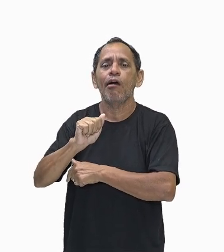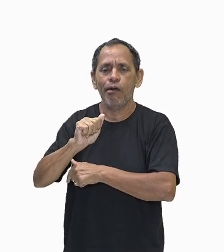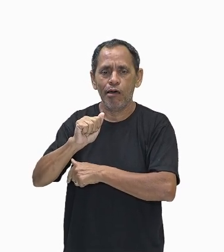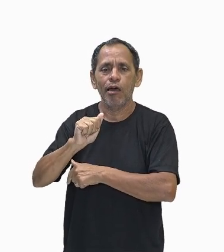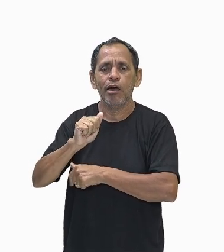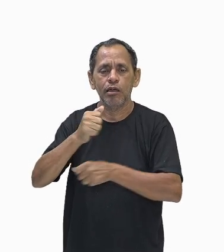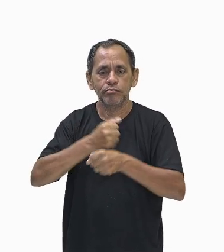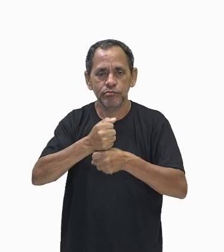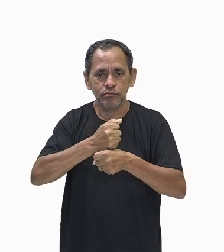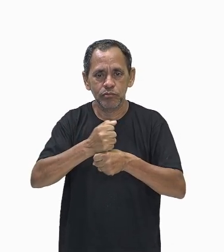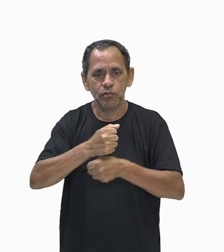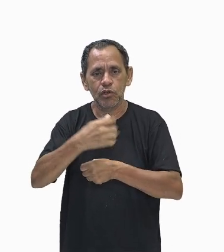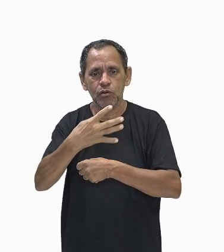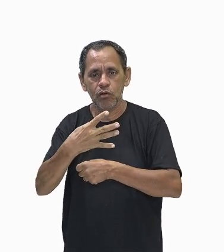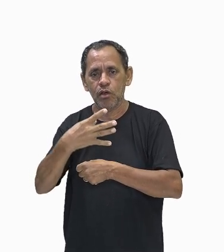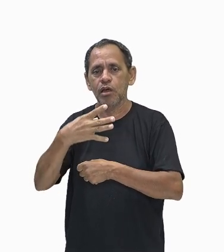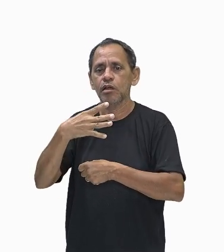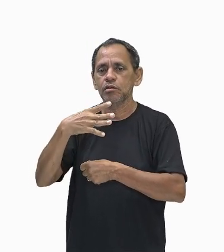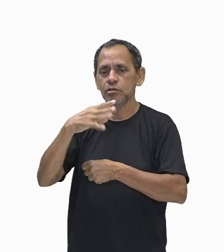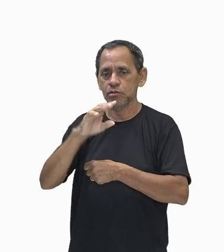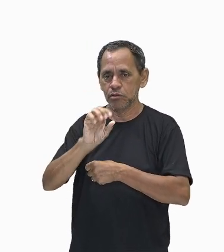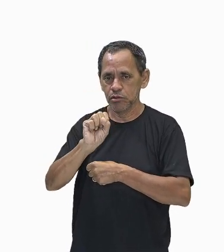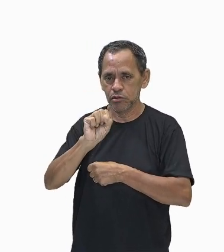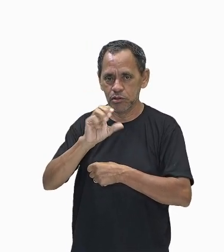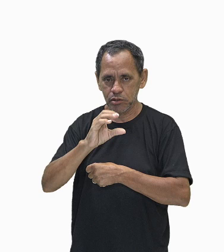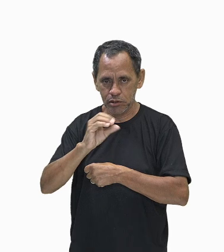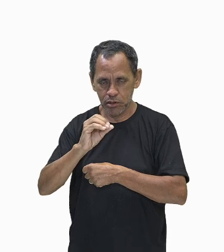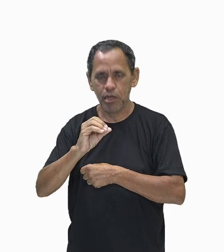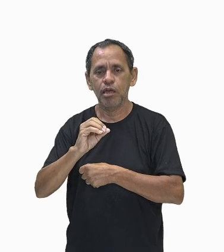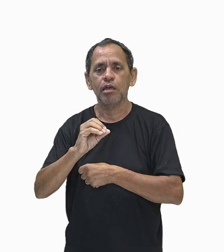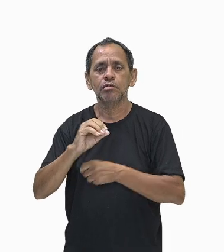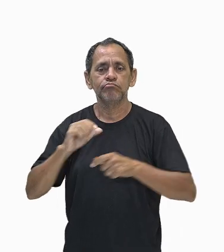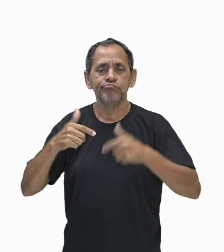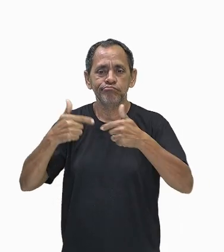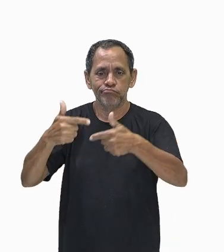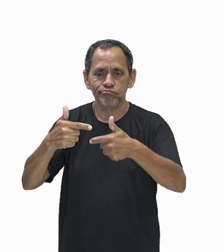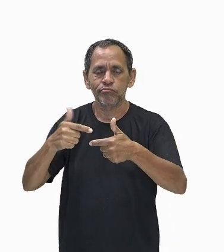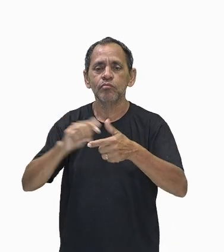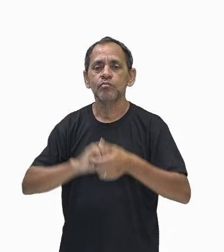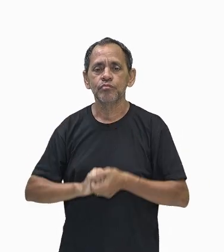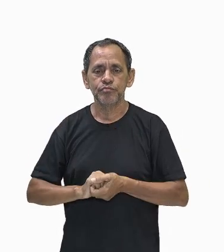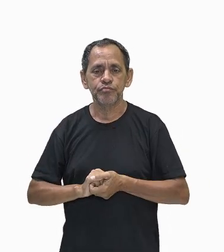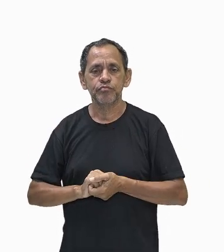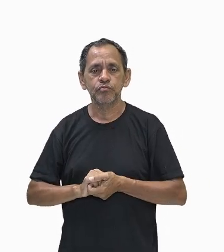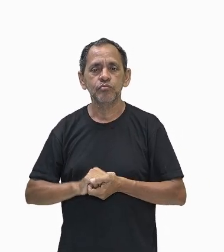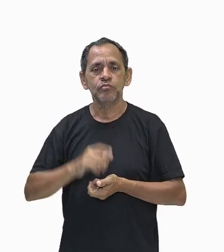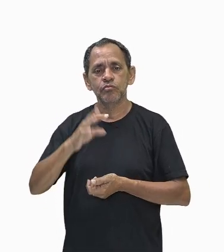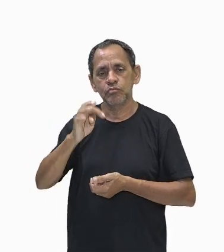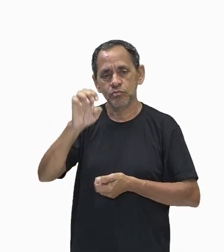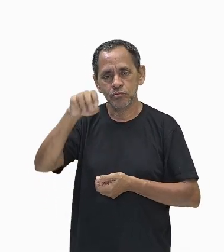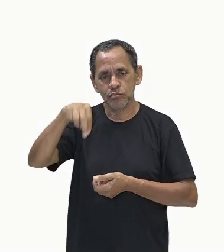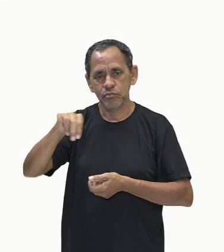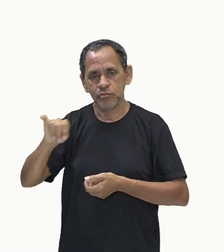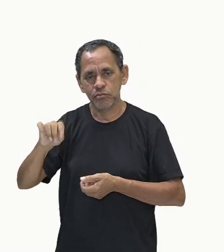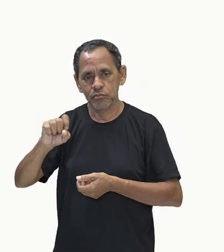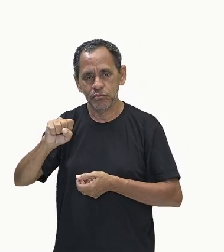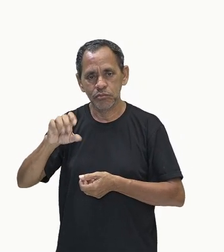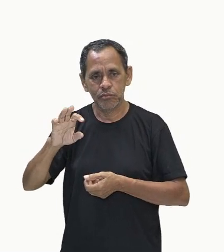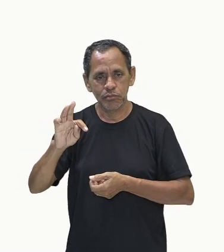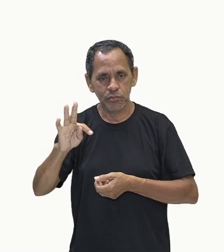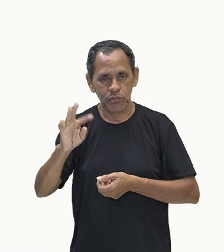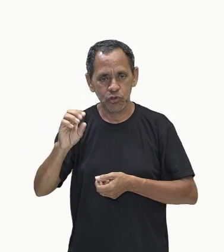de 480, temos, então, a Batalha de Salamina. Temístocles está, então, lutando pela Grécia, olha